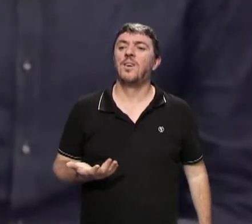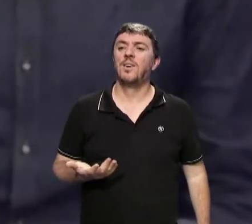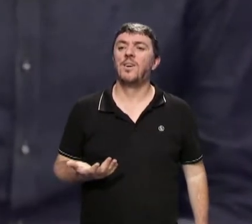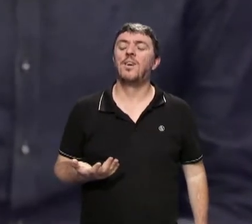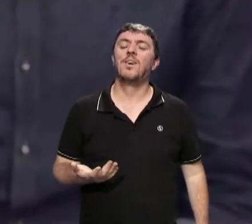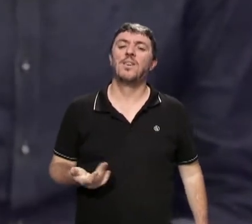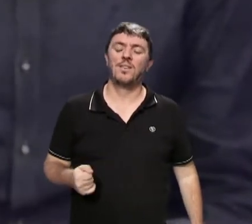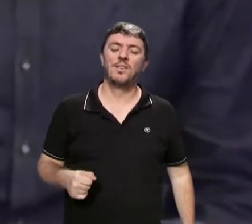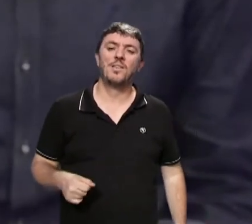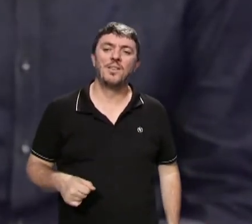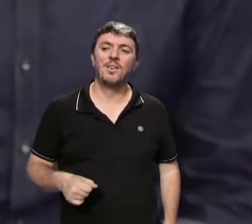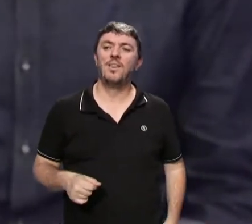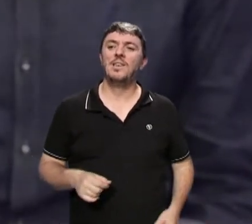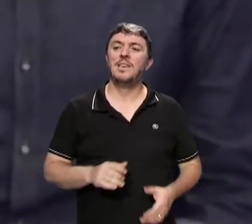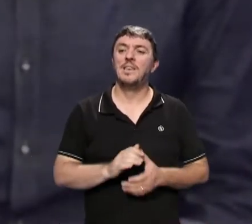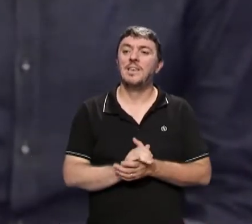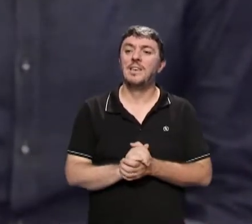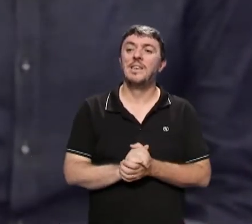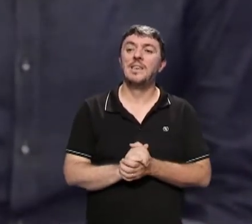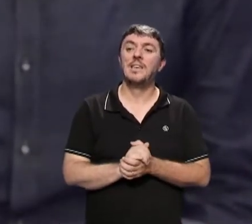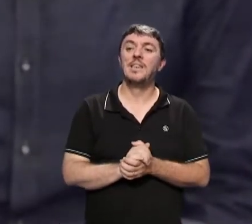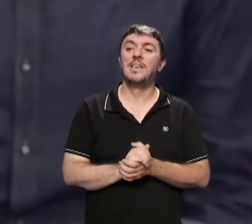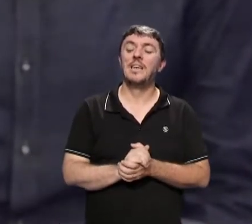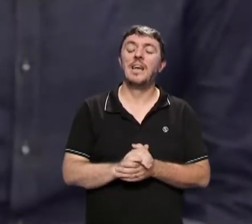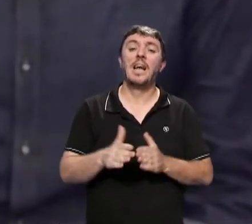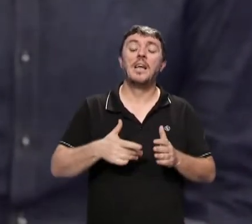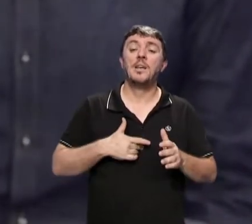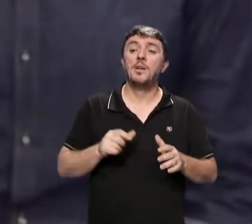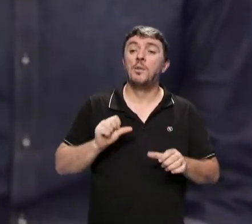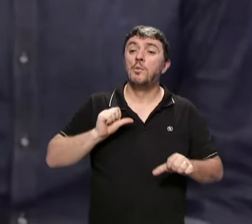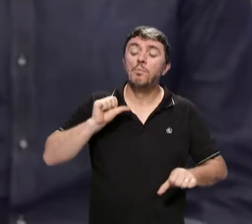às vezes, eu sou muito resistente com mudança, eu